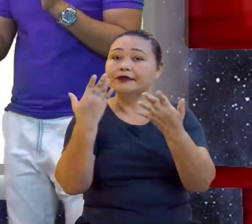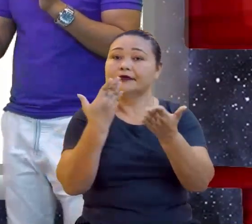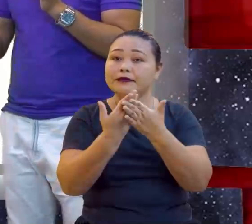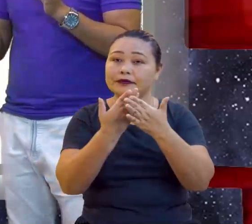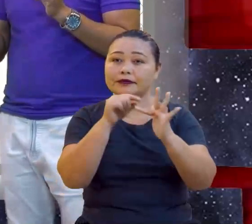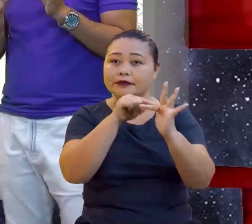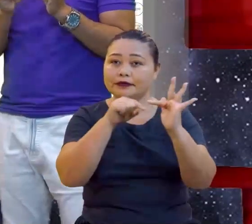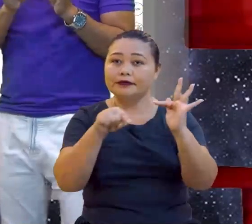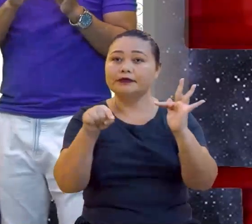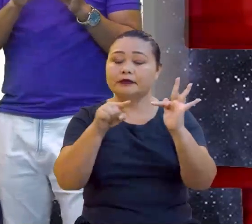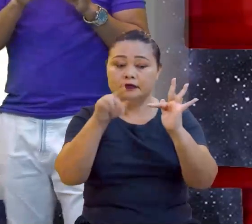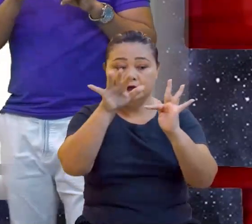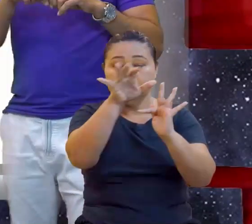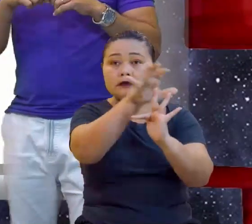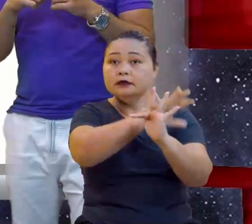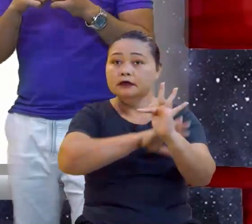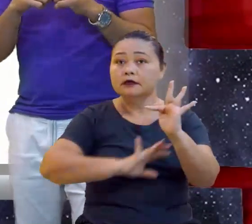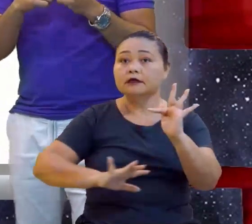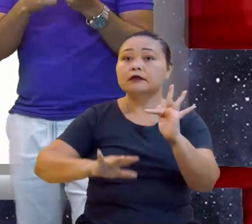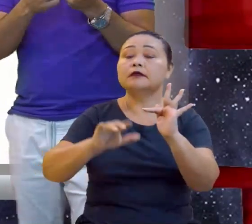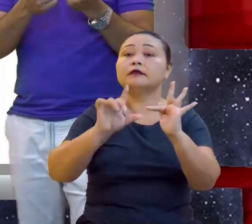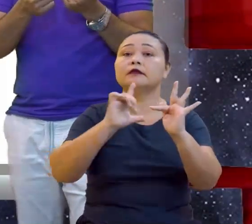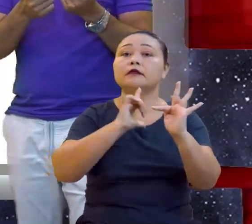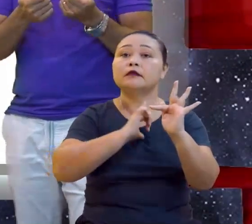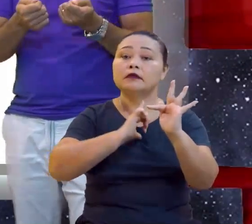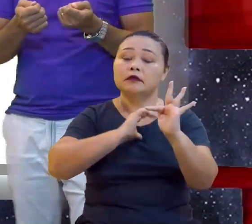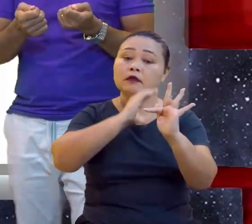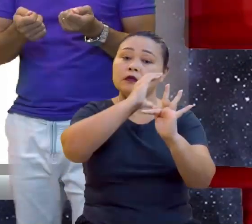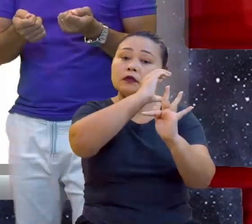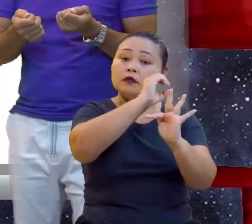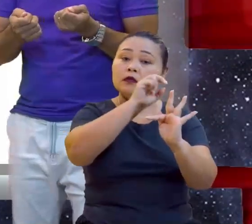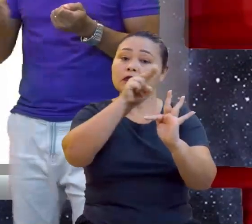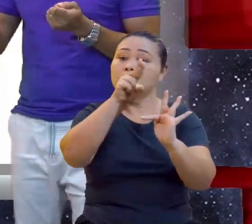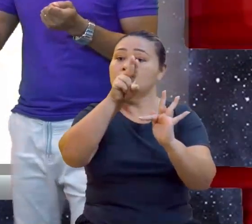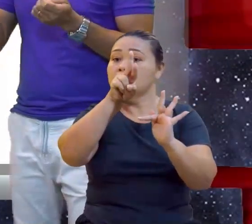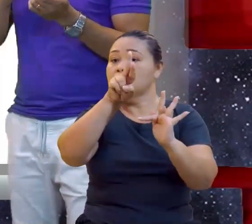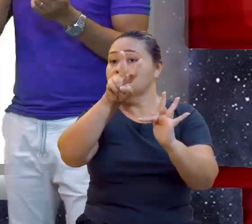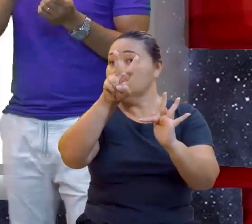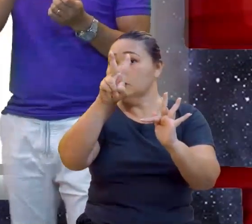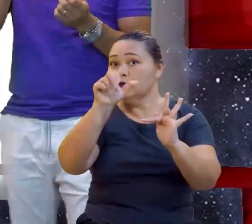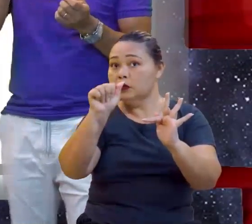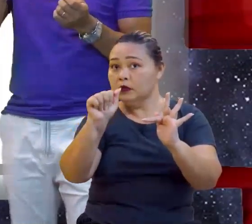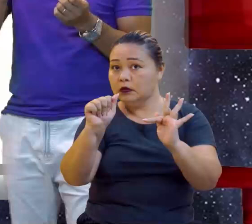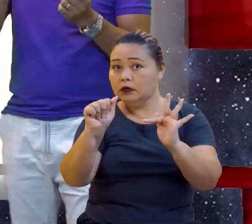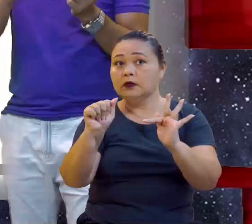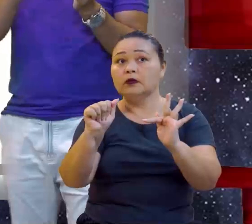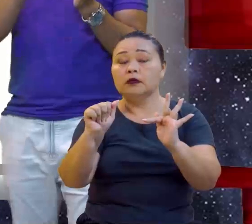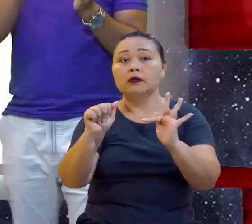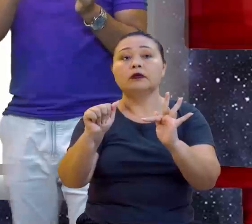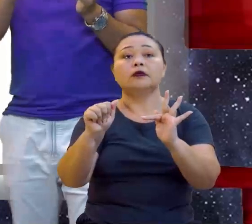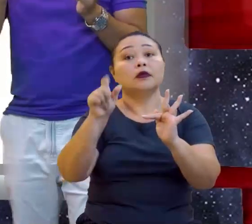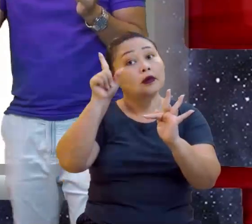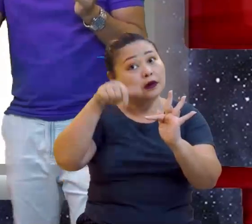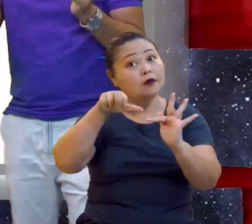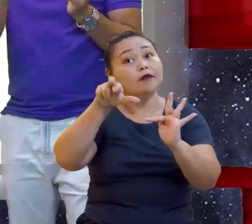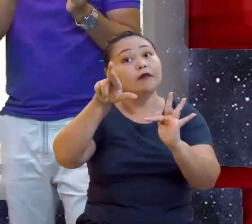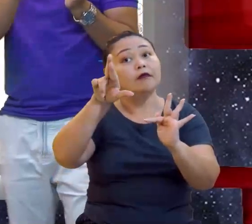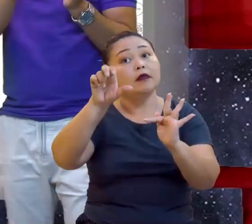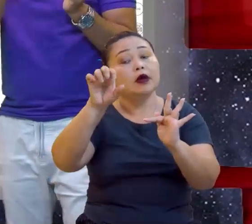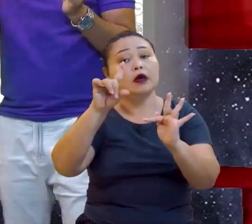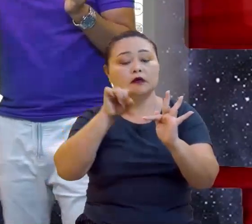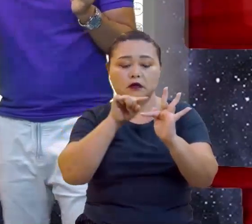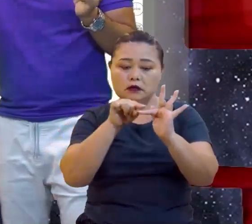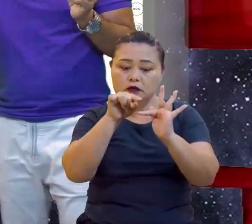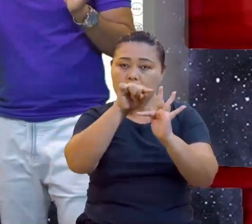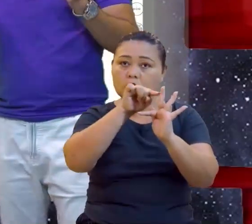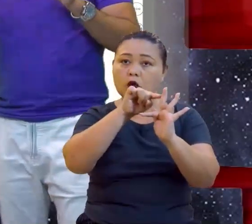função, do gráfico da função. Nós temos uma curva da função, né, que é quando eu marco os pontos. Reta, né? Mas... Que é quando eu marco os pontos e tenho lá